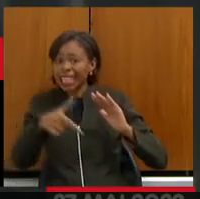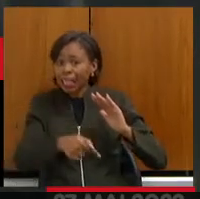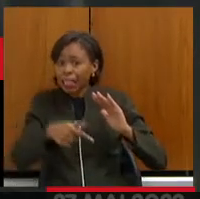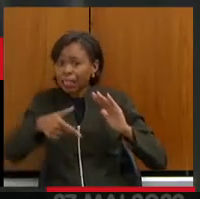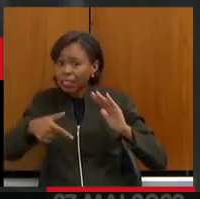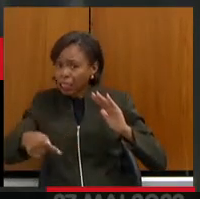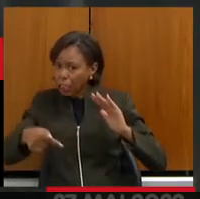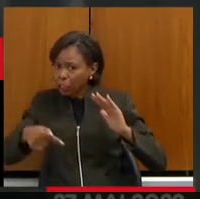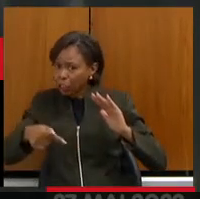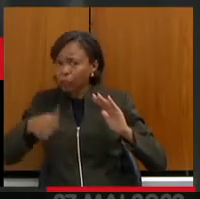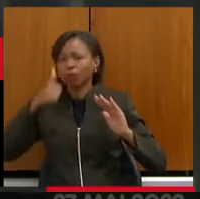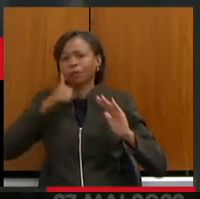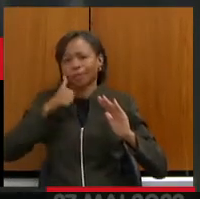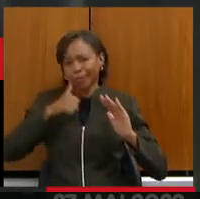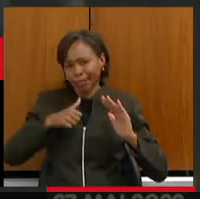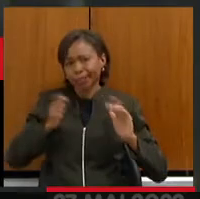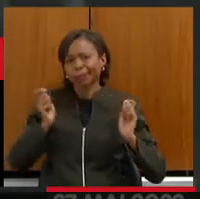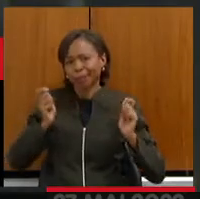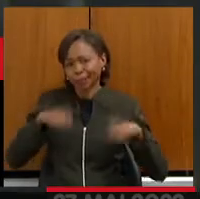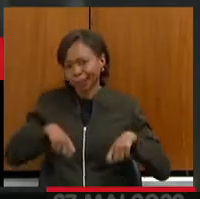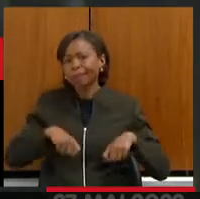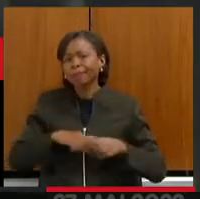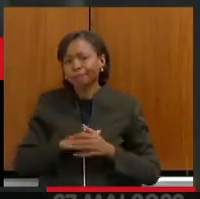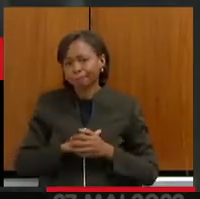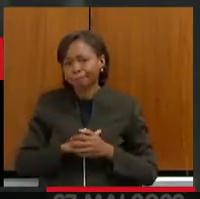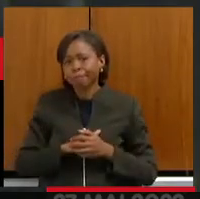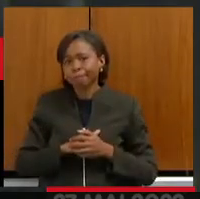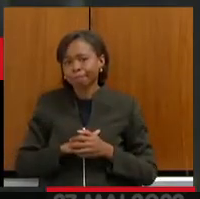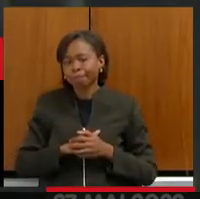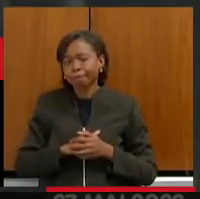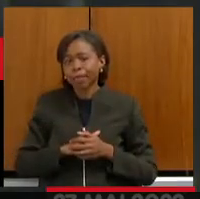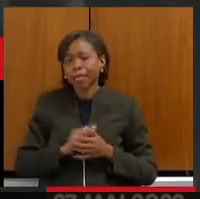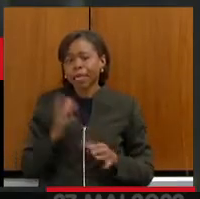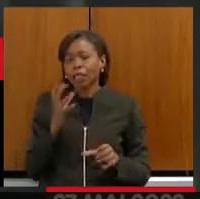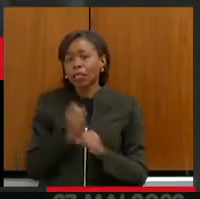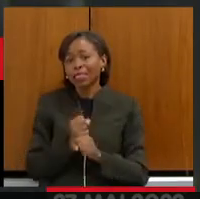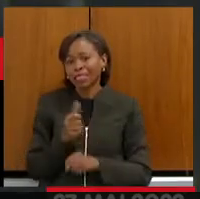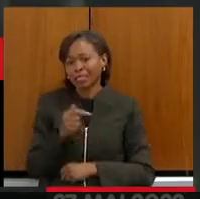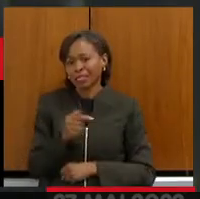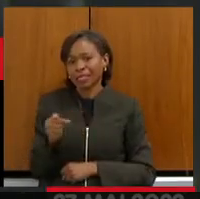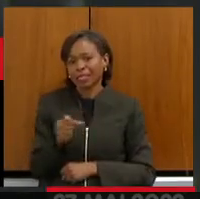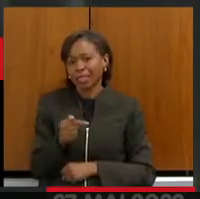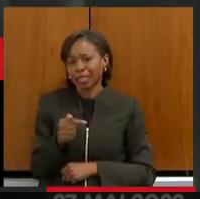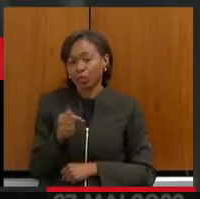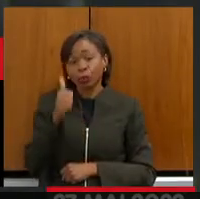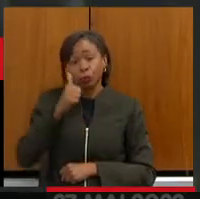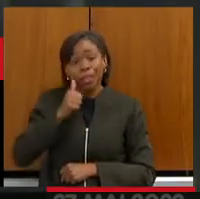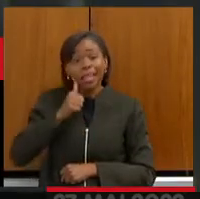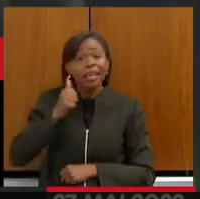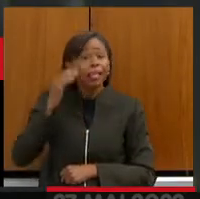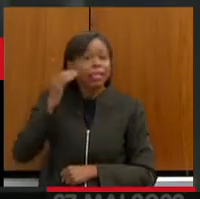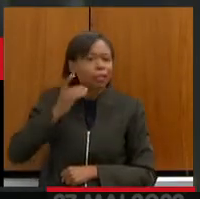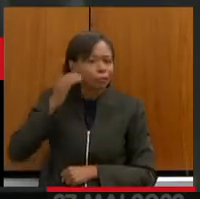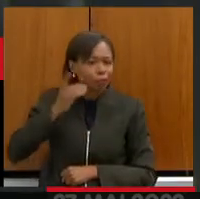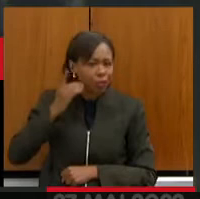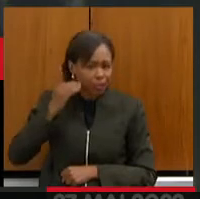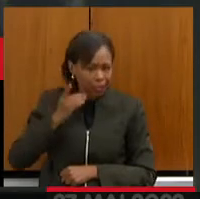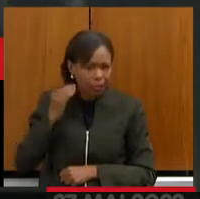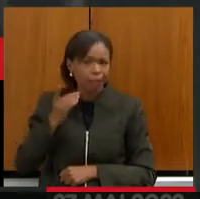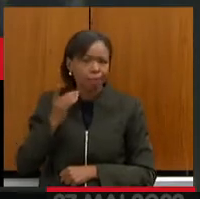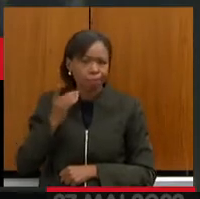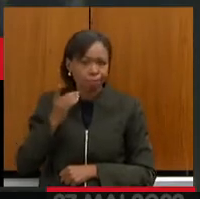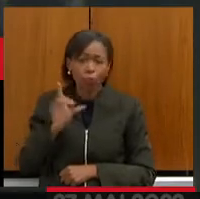mulheres de 77 mulheres deputadas mas não só de